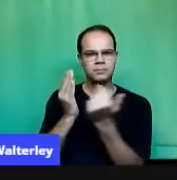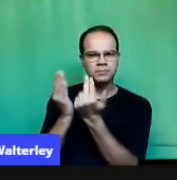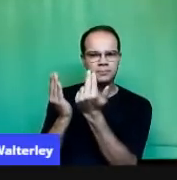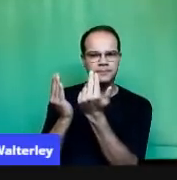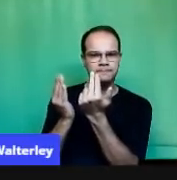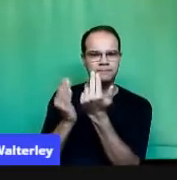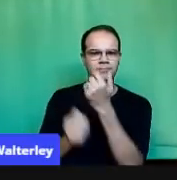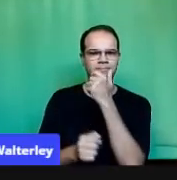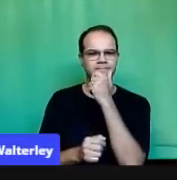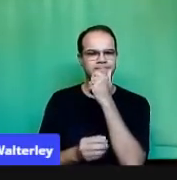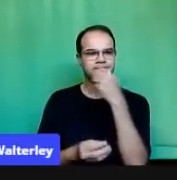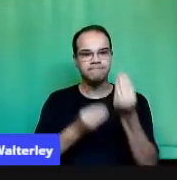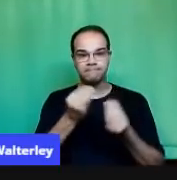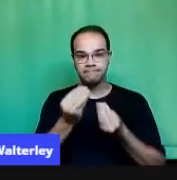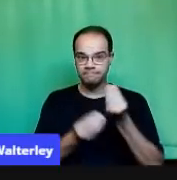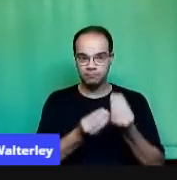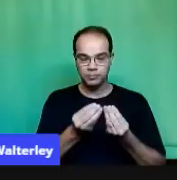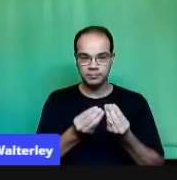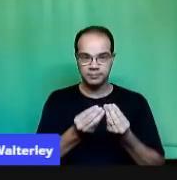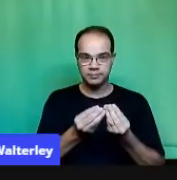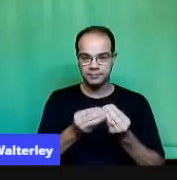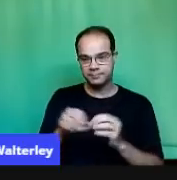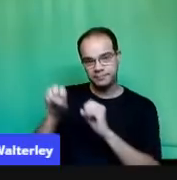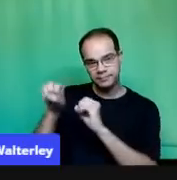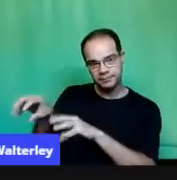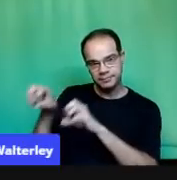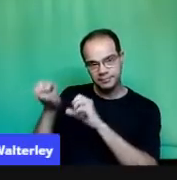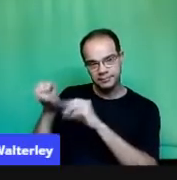as especificidades da educação infantil.